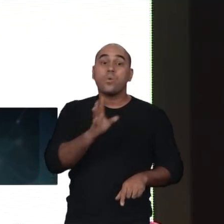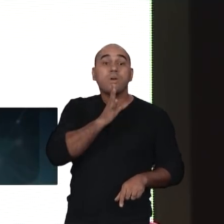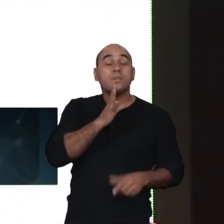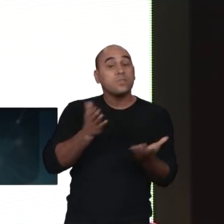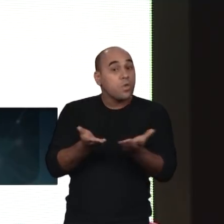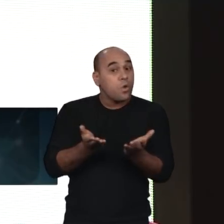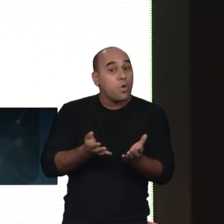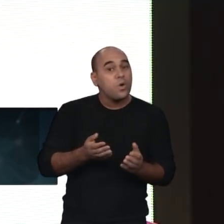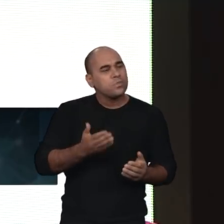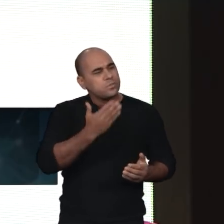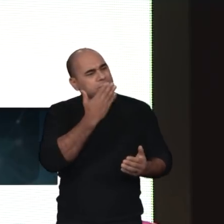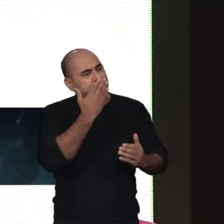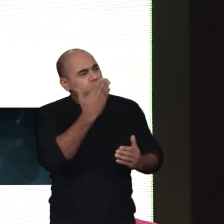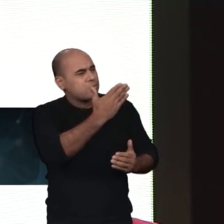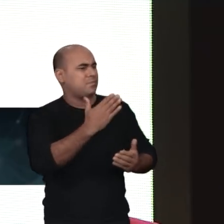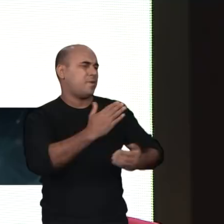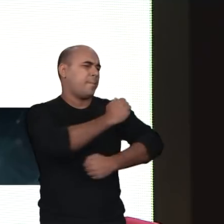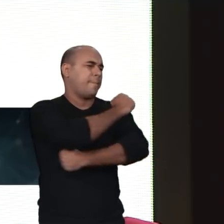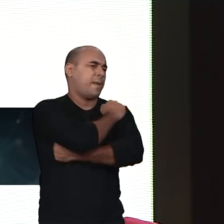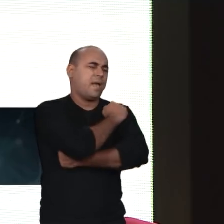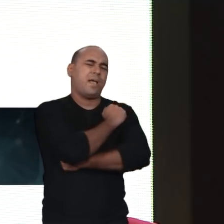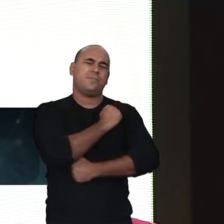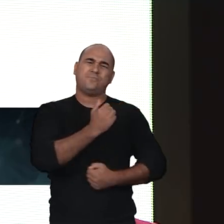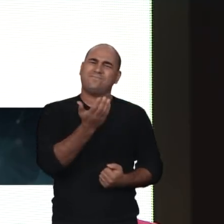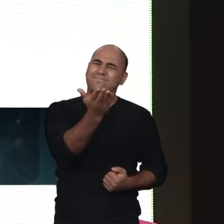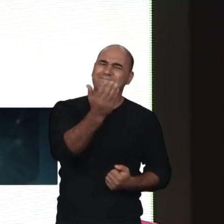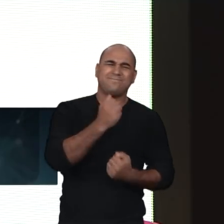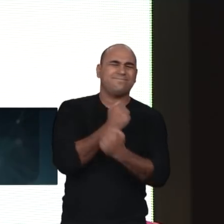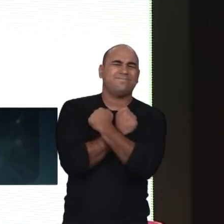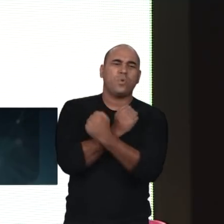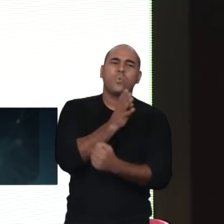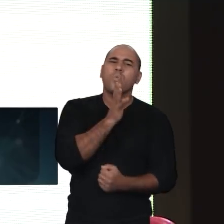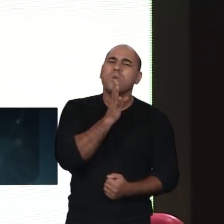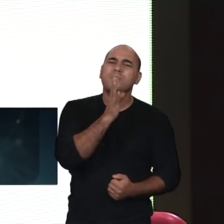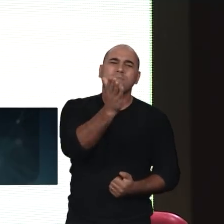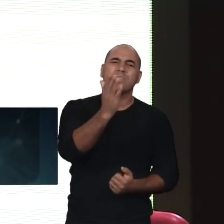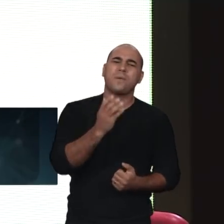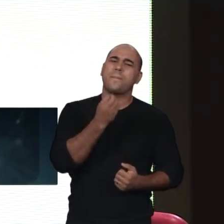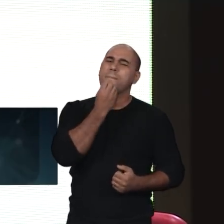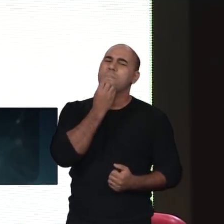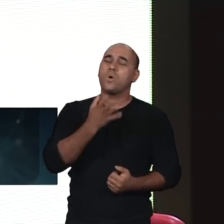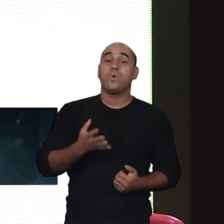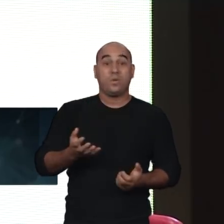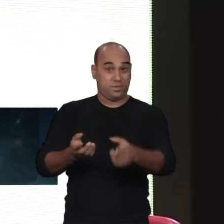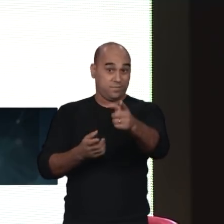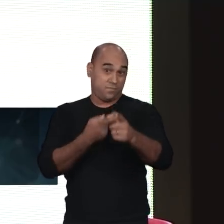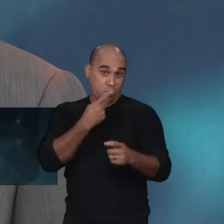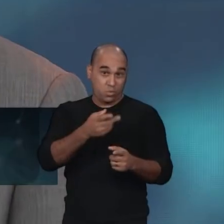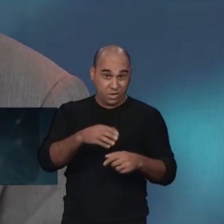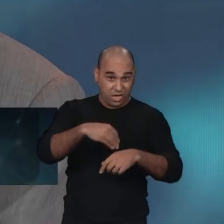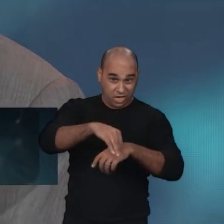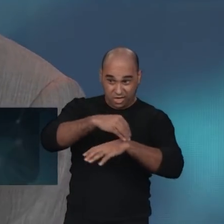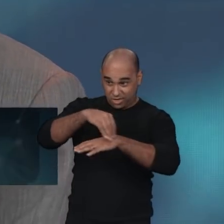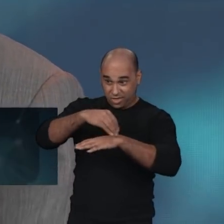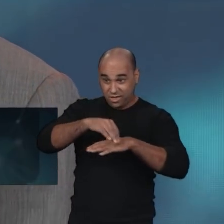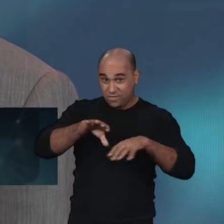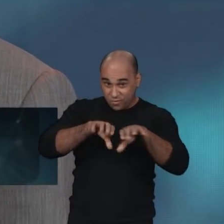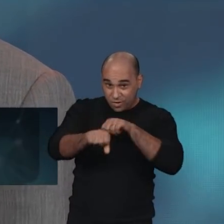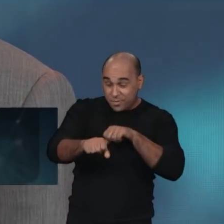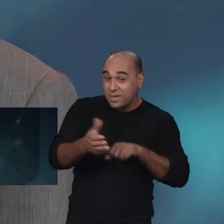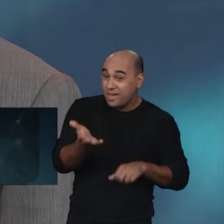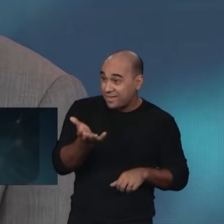João? Um abraço, um beijão pra você, viu? Gostei muito de conhecê-lo e ele falou que quer ser arqueólogo também. Pois é, Ah, você que vê, legal. ele